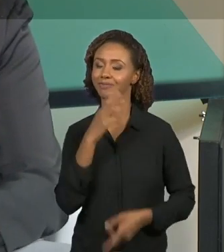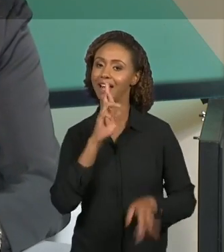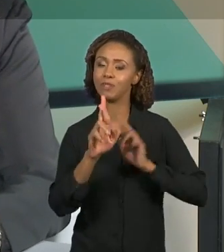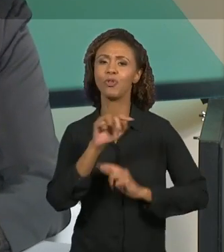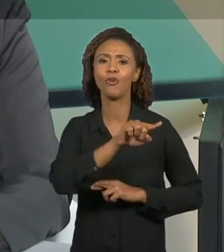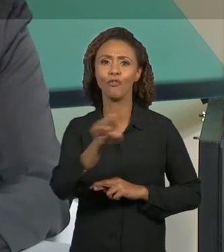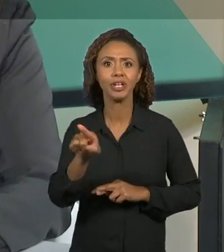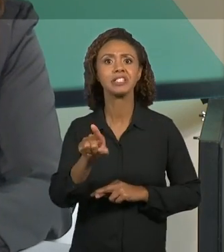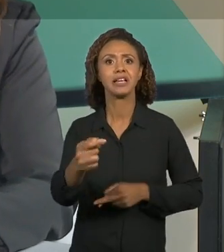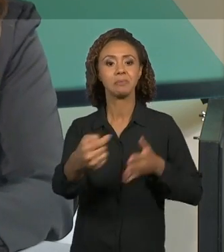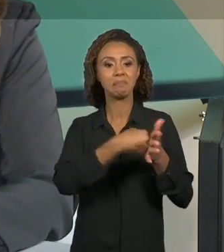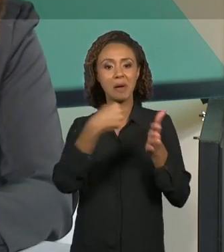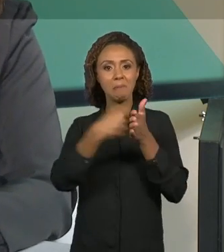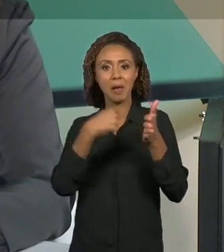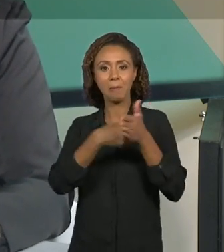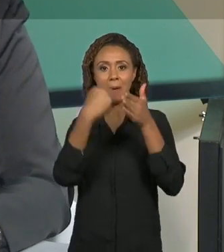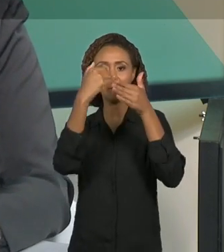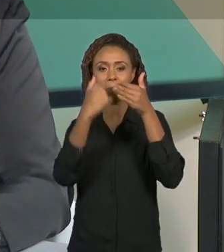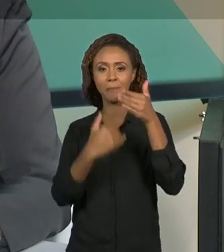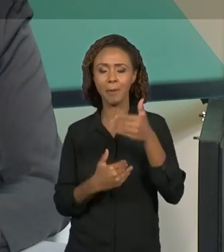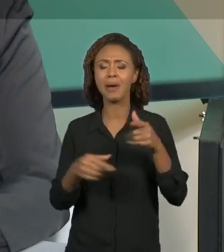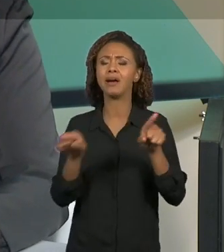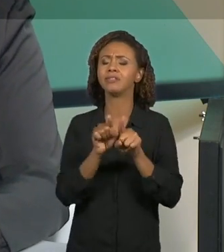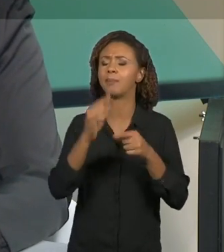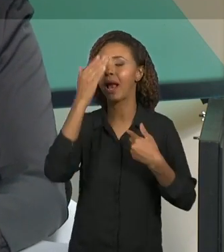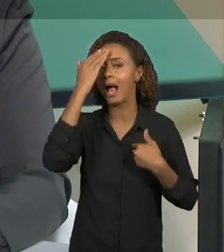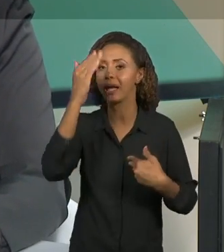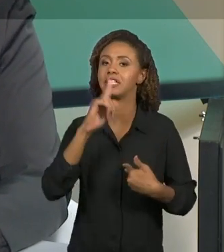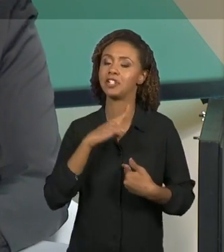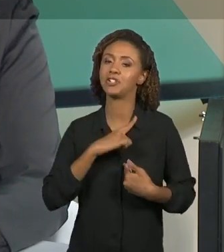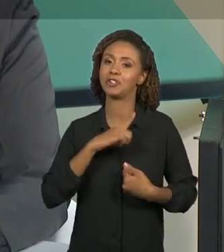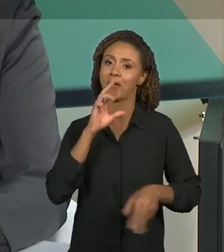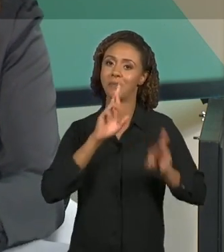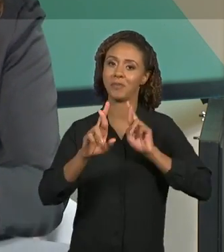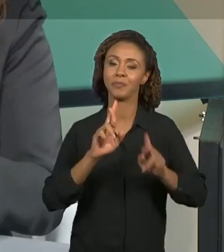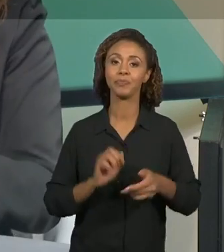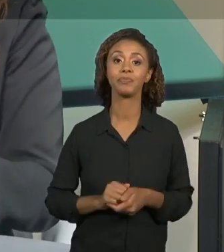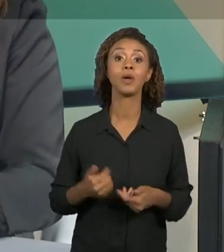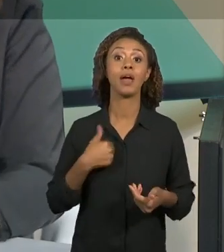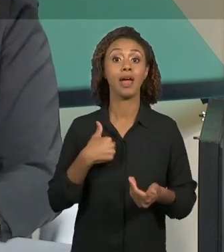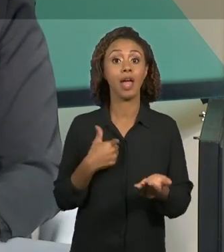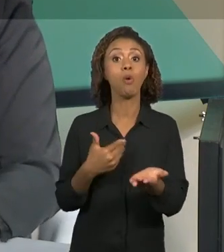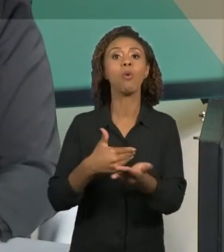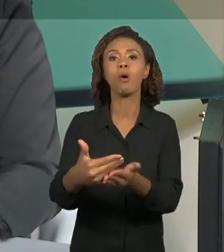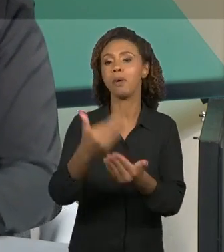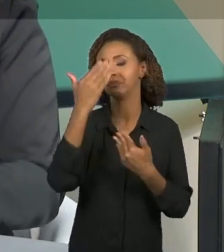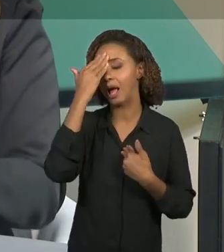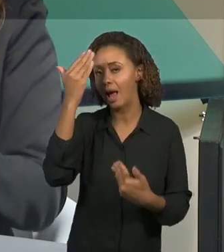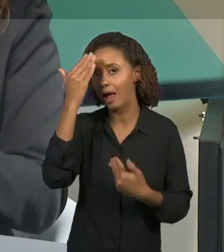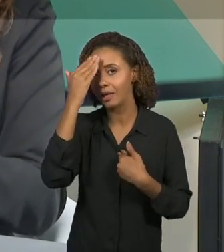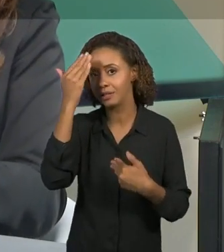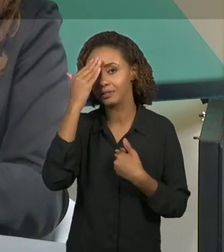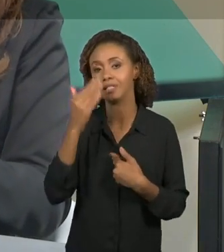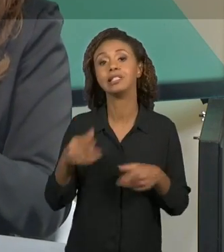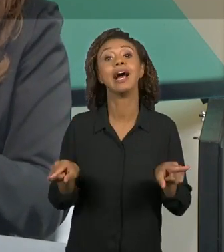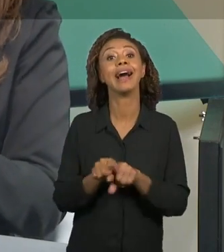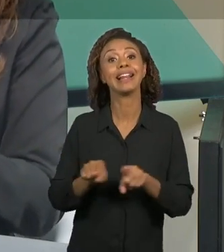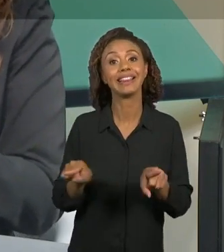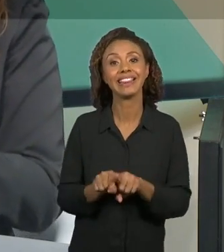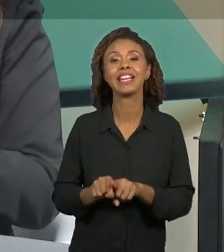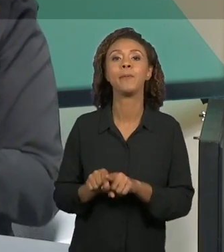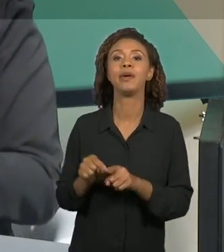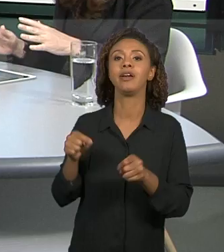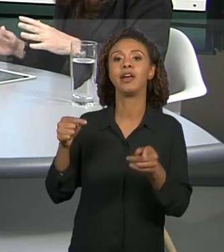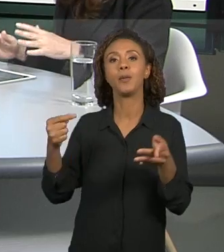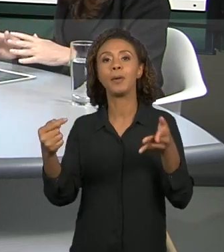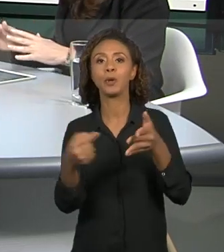a gente tem muitas perguntas e também muitos agradecimento então nós vou fazer o seguinte eu vou começar a contar agradecimento e aí eu vou dividindo aqui as perguntas